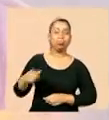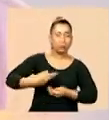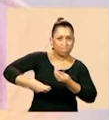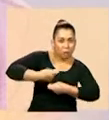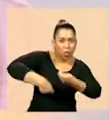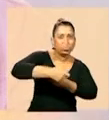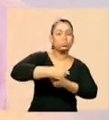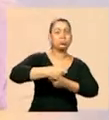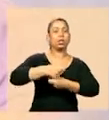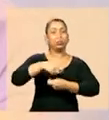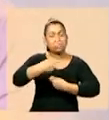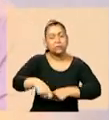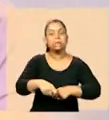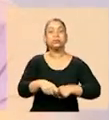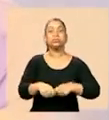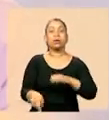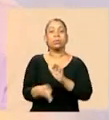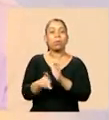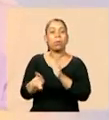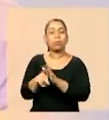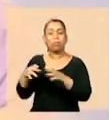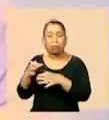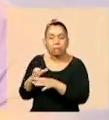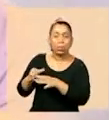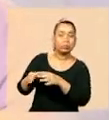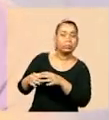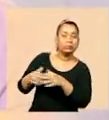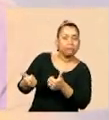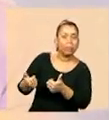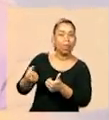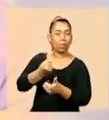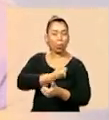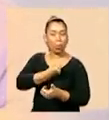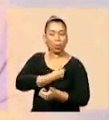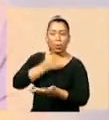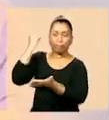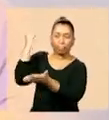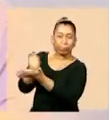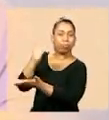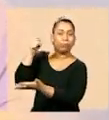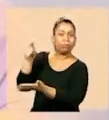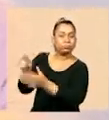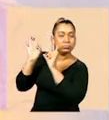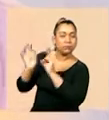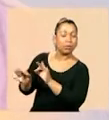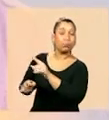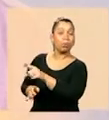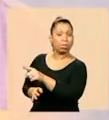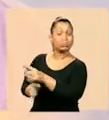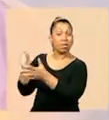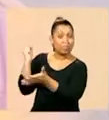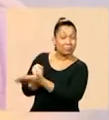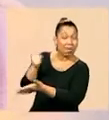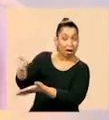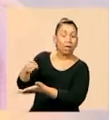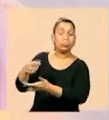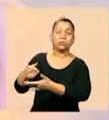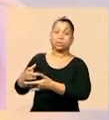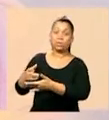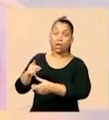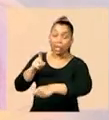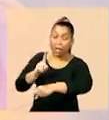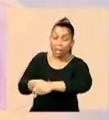como EPI, ele tem que passar por um laboratório, ele tem que ter um número de certificação e essa certificação ela